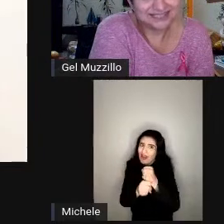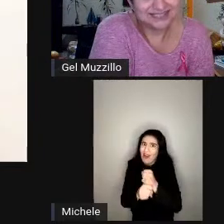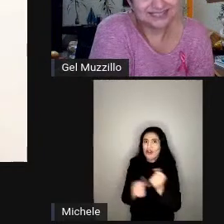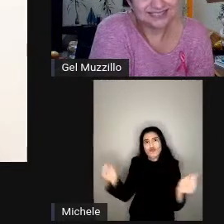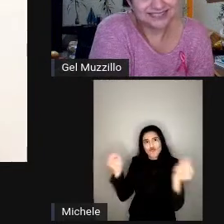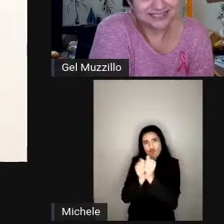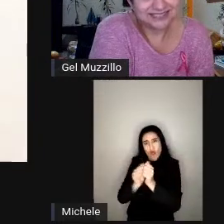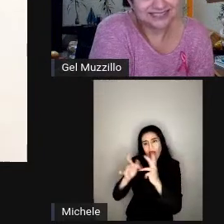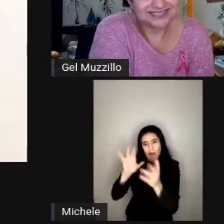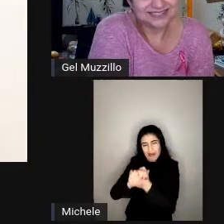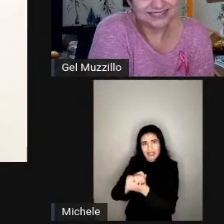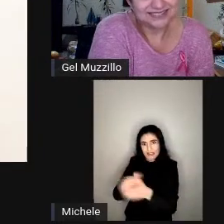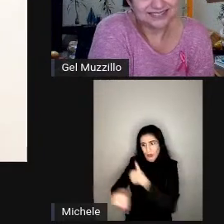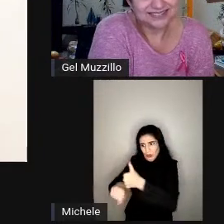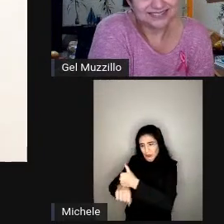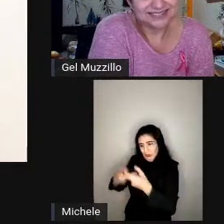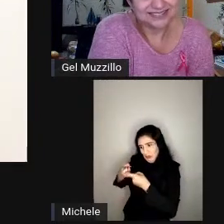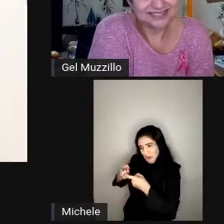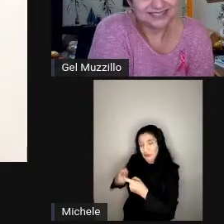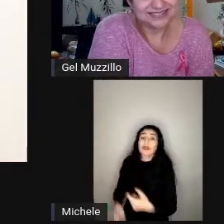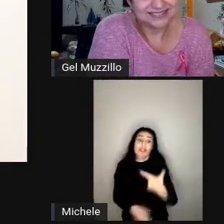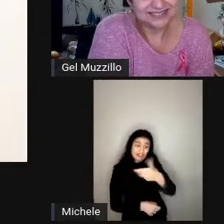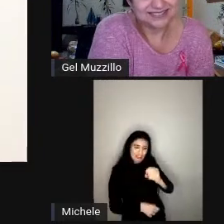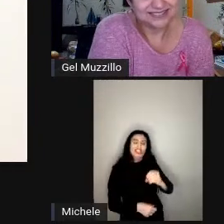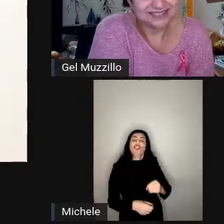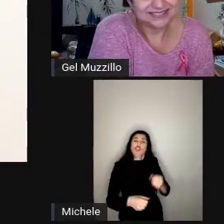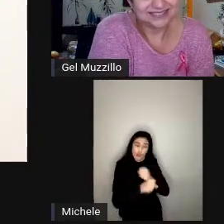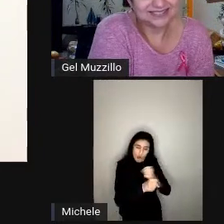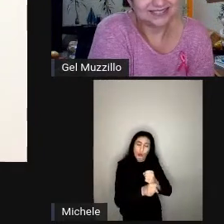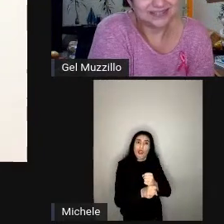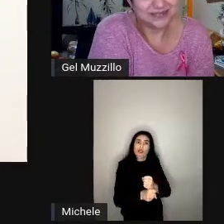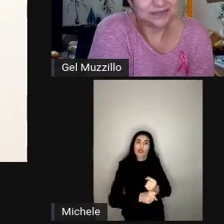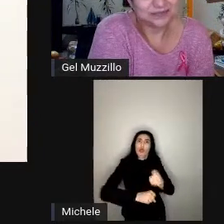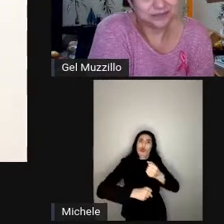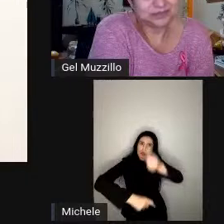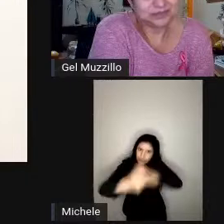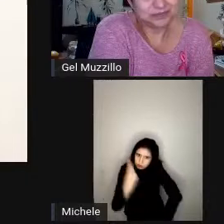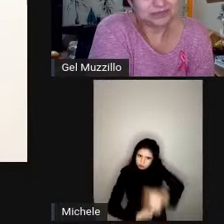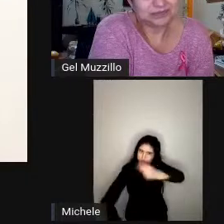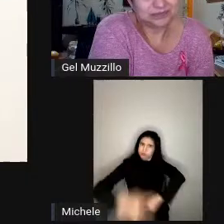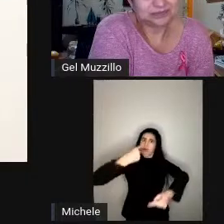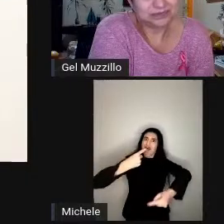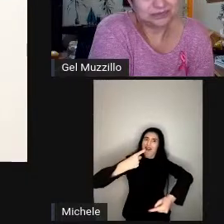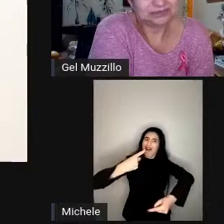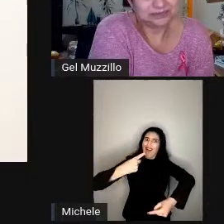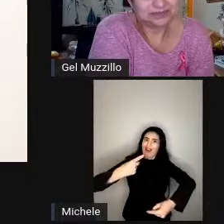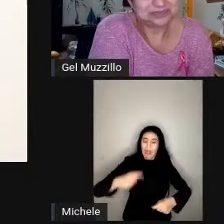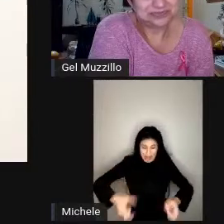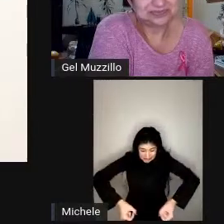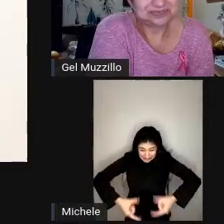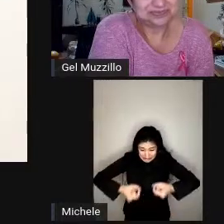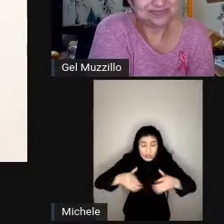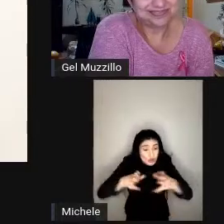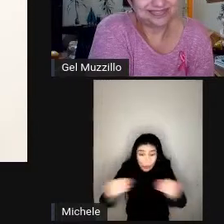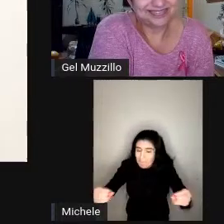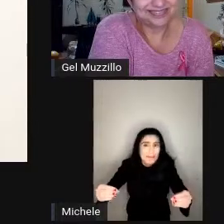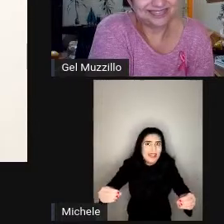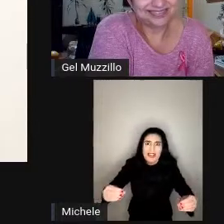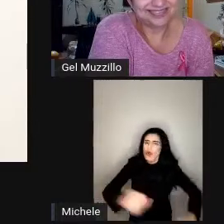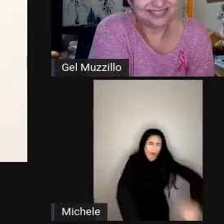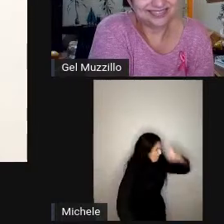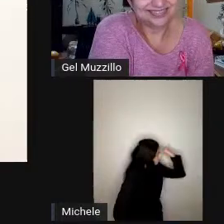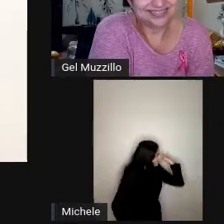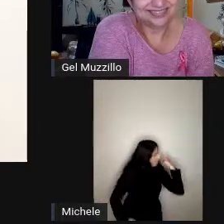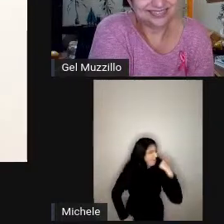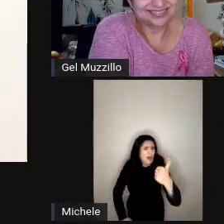este ano completo 20 anos de superação do câncer. Valeu a pena? Valeu cada segundo. Que bom poder viver assim